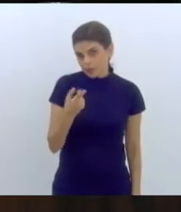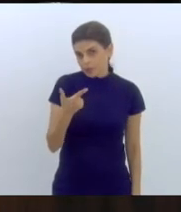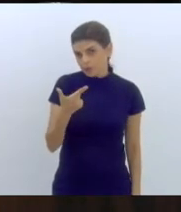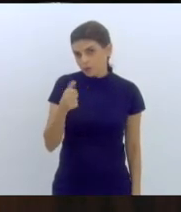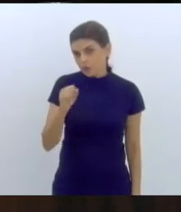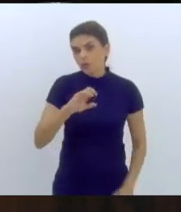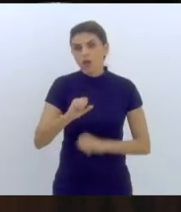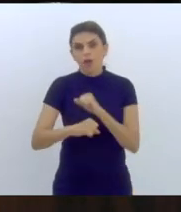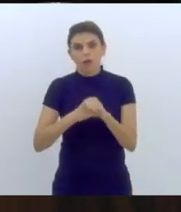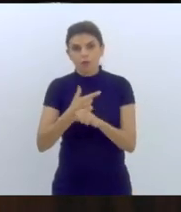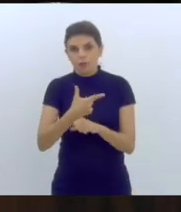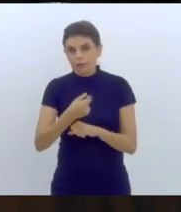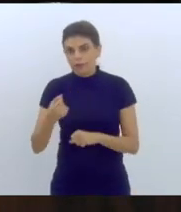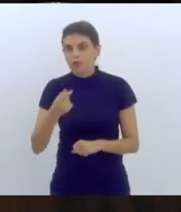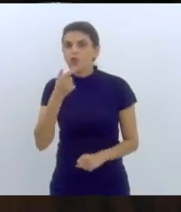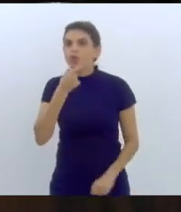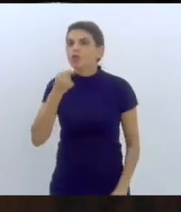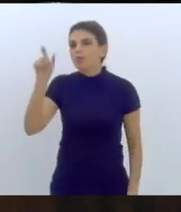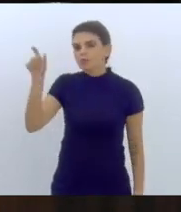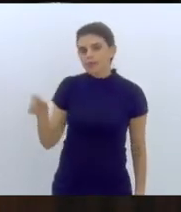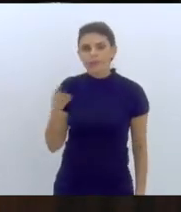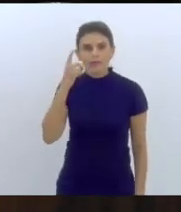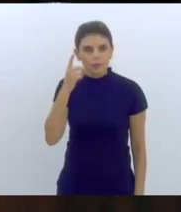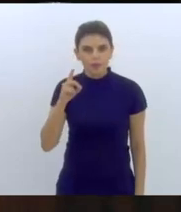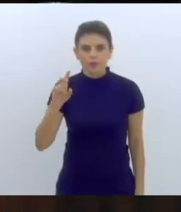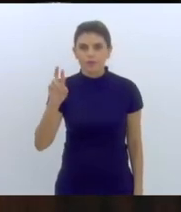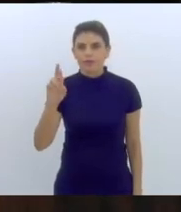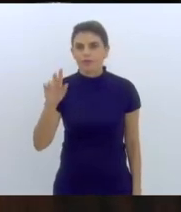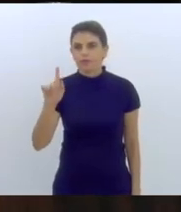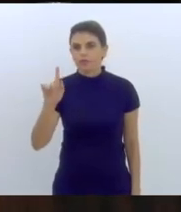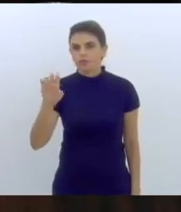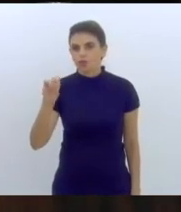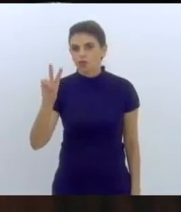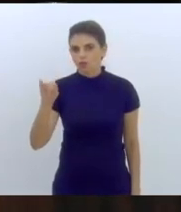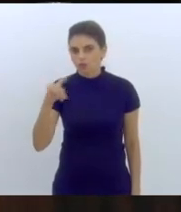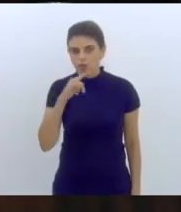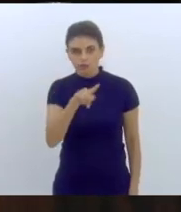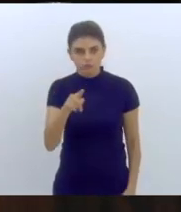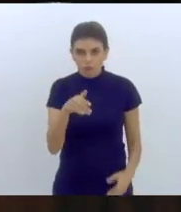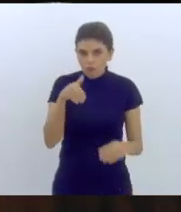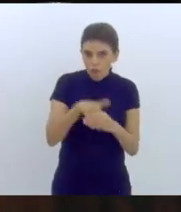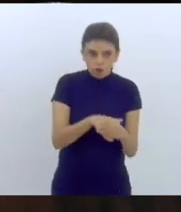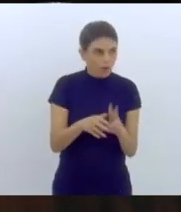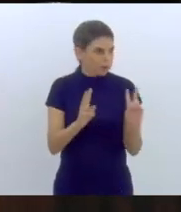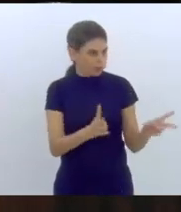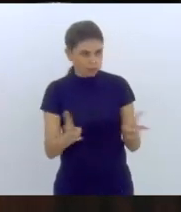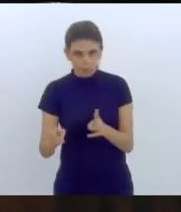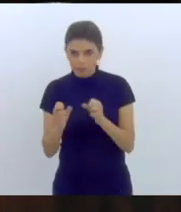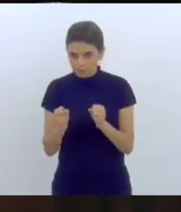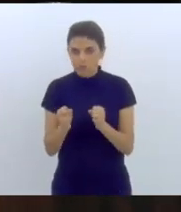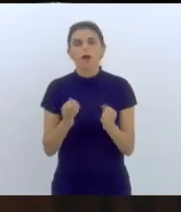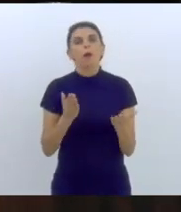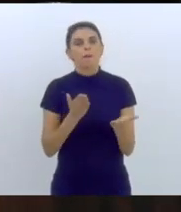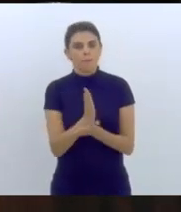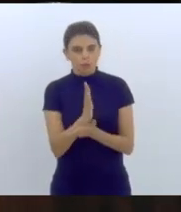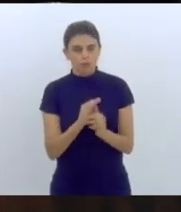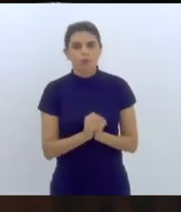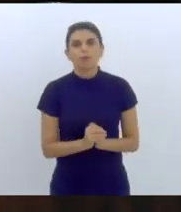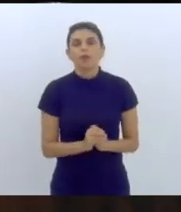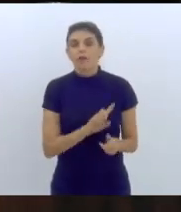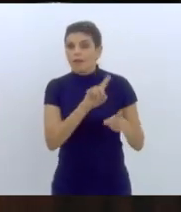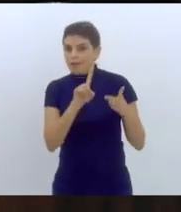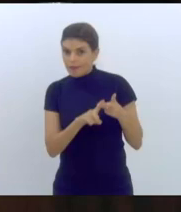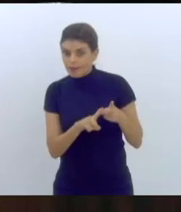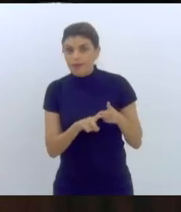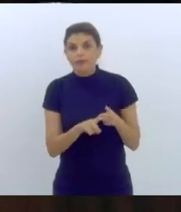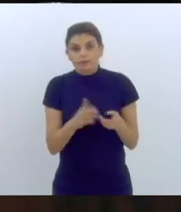de autoria do deputado Giovanni Ratinho. Em votação. Os senhores que aprovam permaneçam como estão. Aprovado. Há